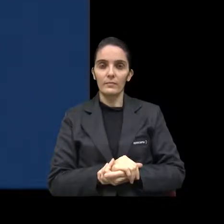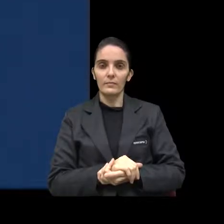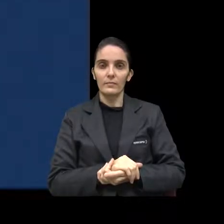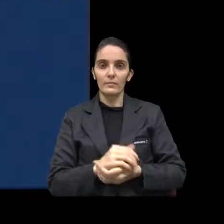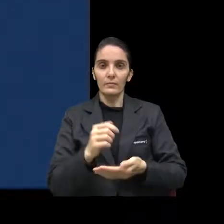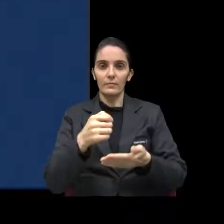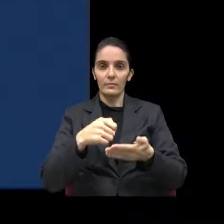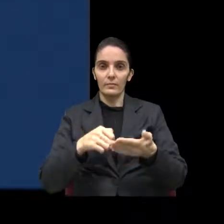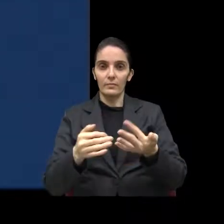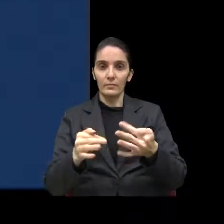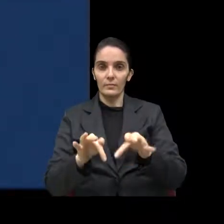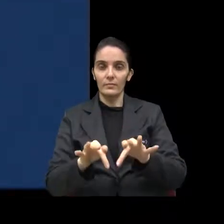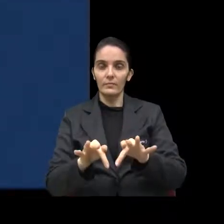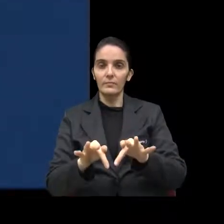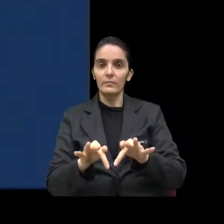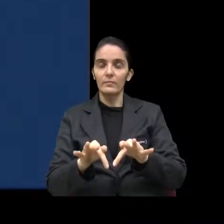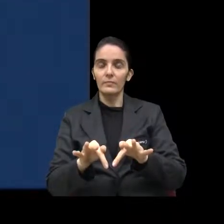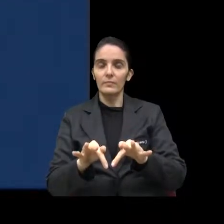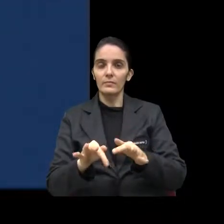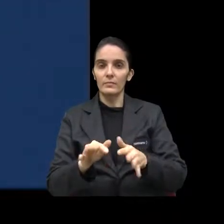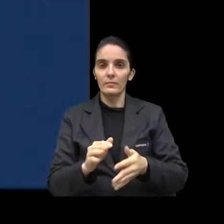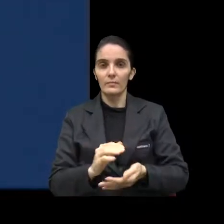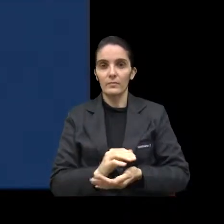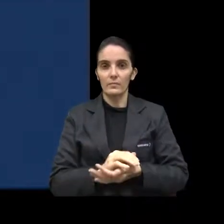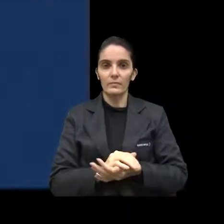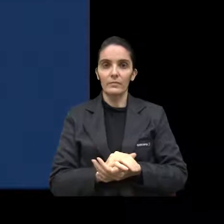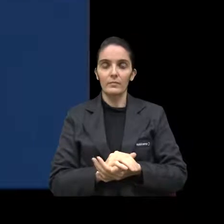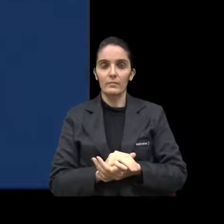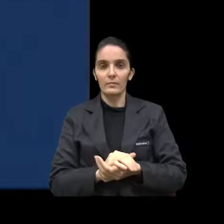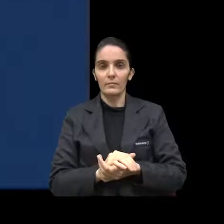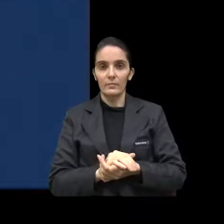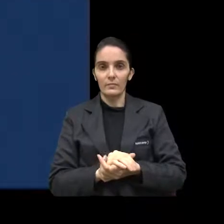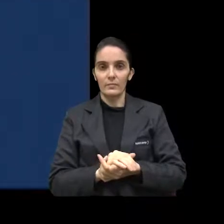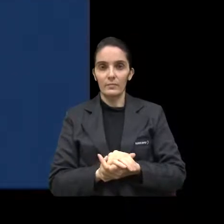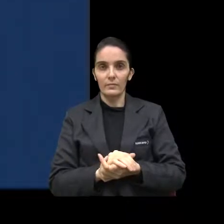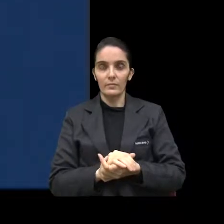Redação final, ela foi